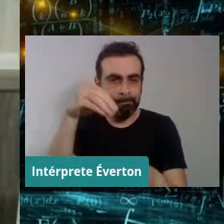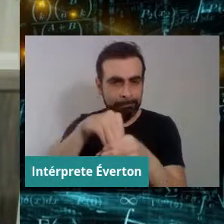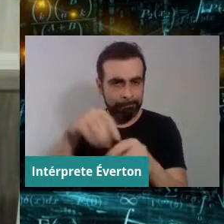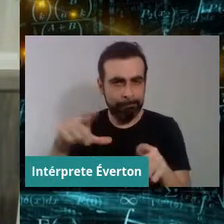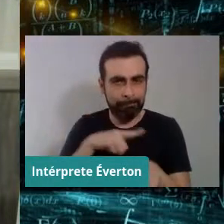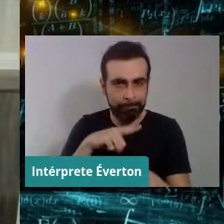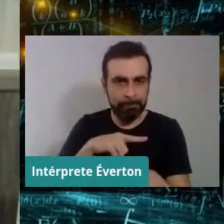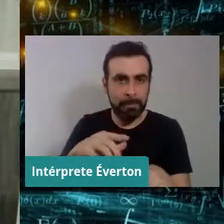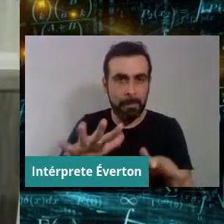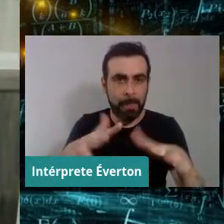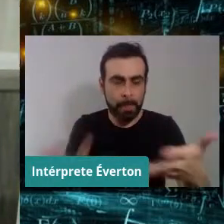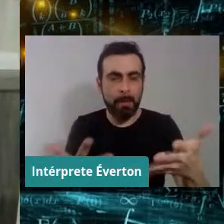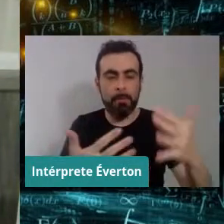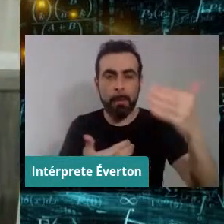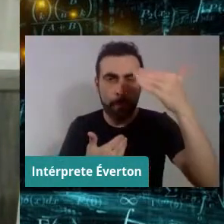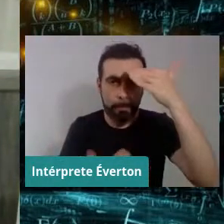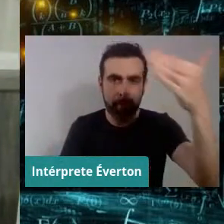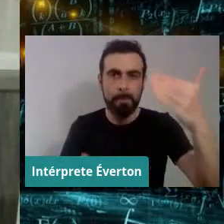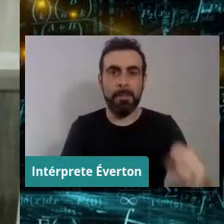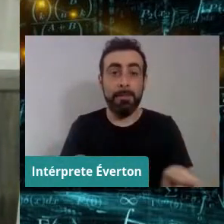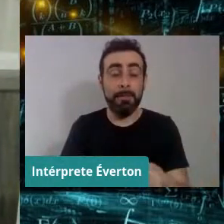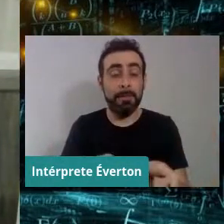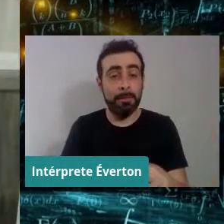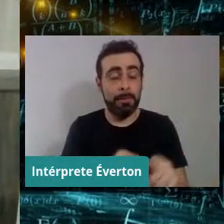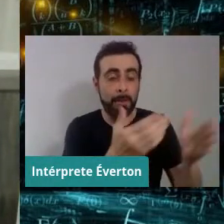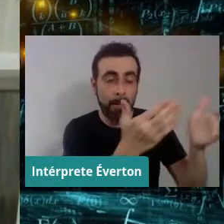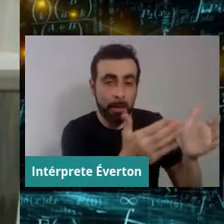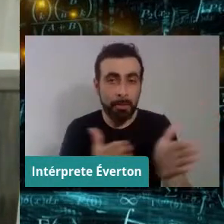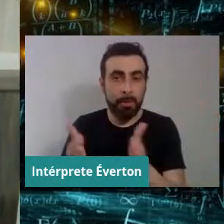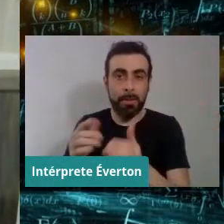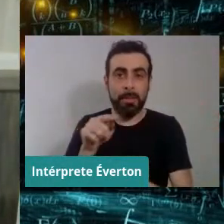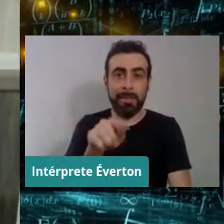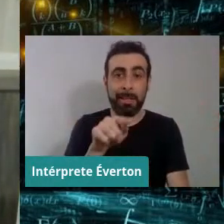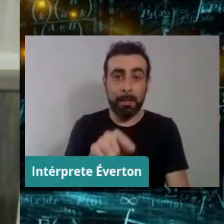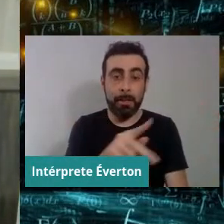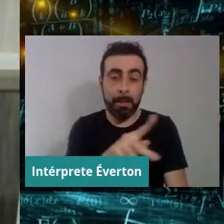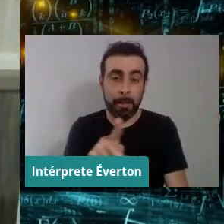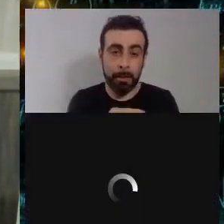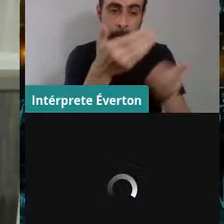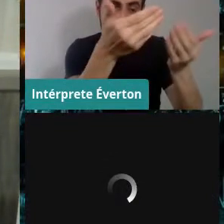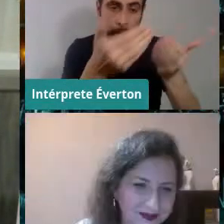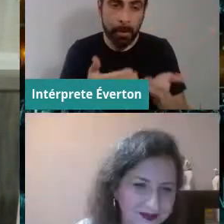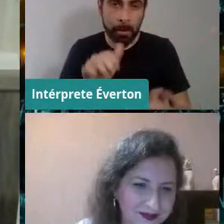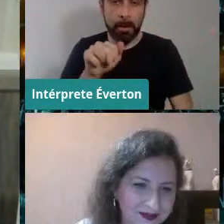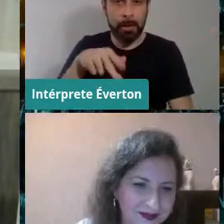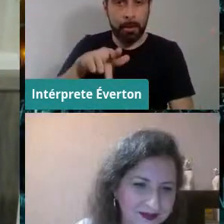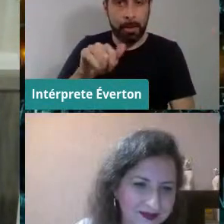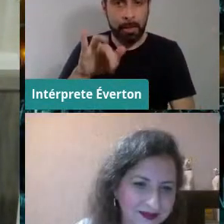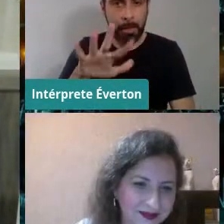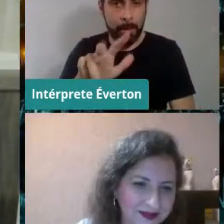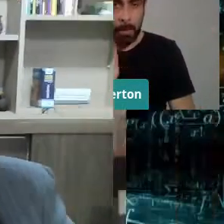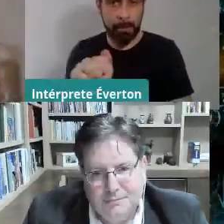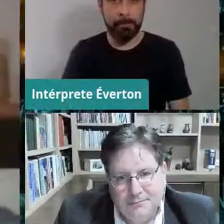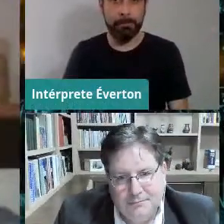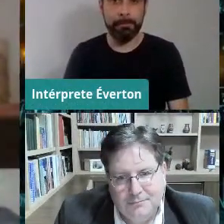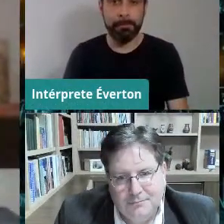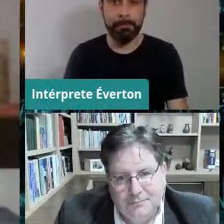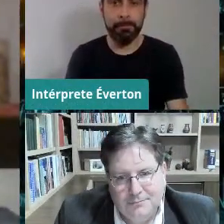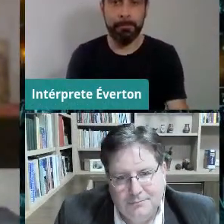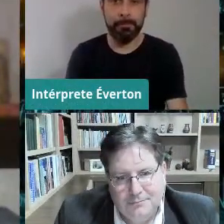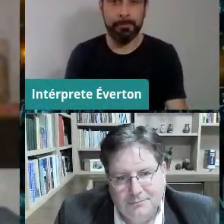Muito obrigado a todos. Passo a palavra para a professora Anália.